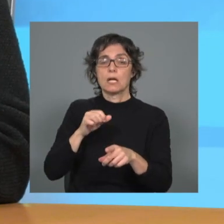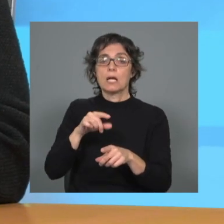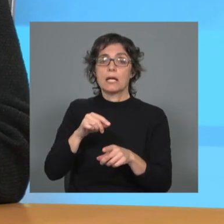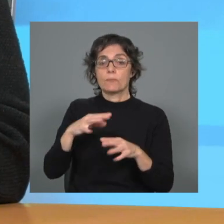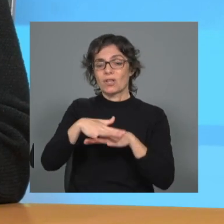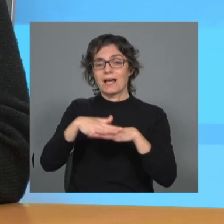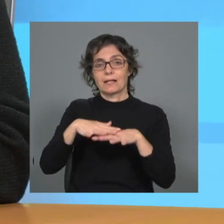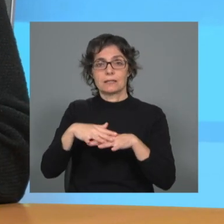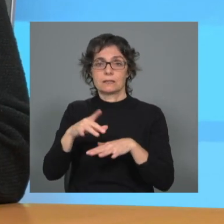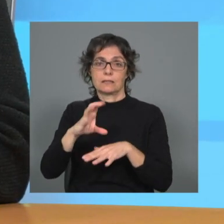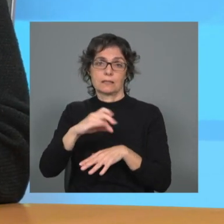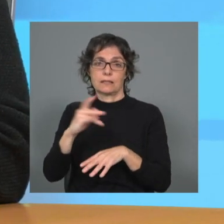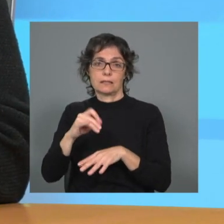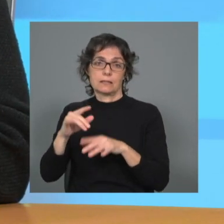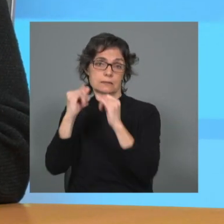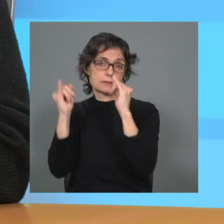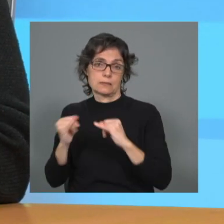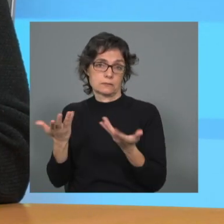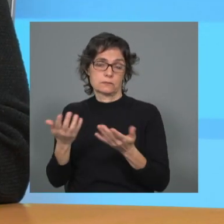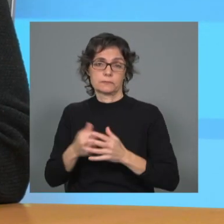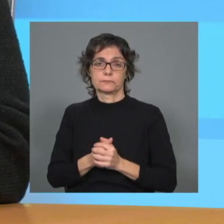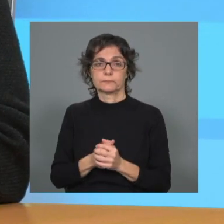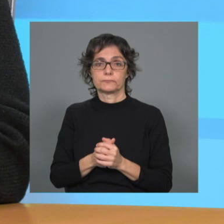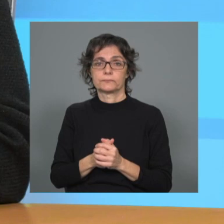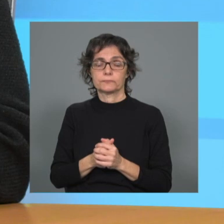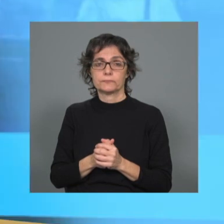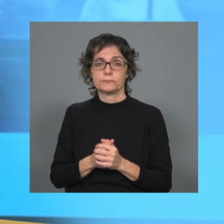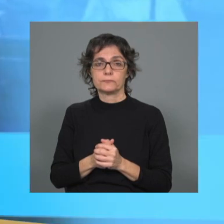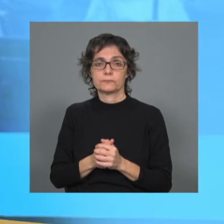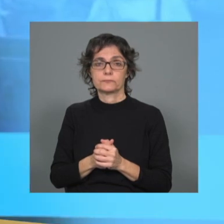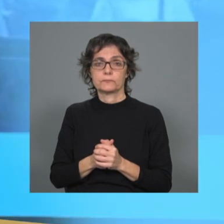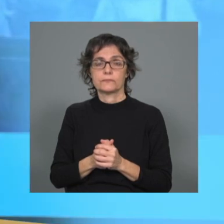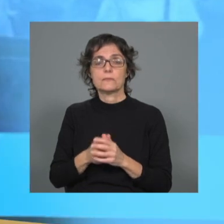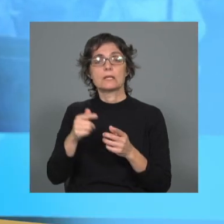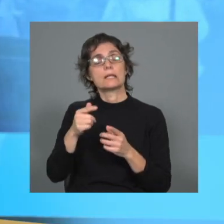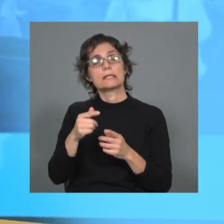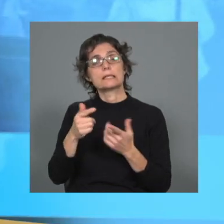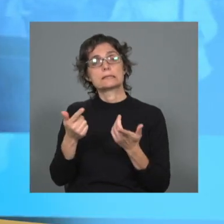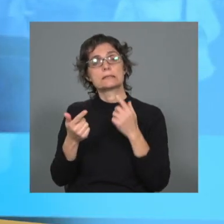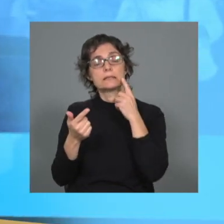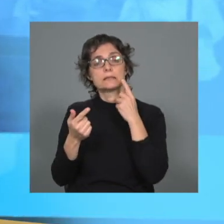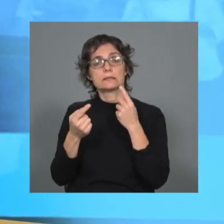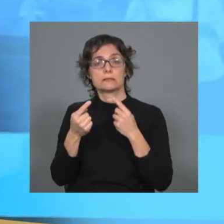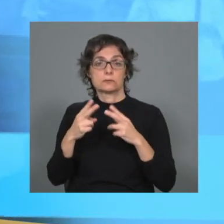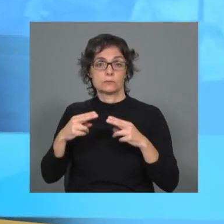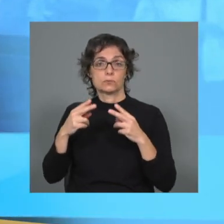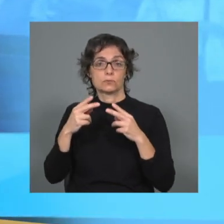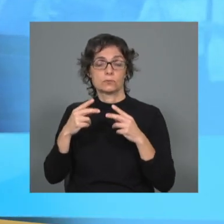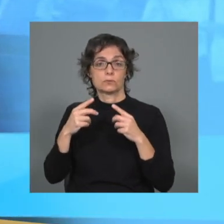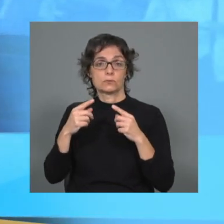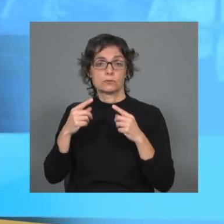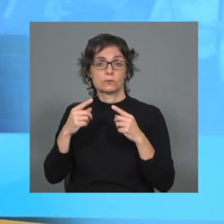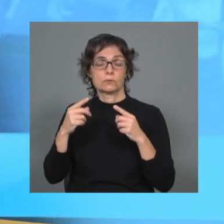neste movimento que é a nossa rede Caritas Internacional. E os relatos que chegam, até precisamente nessa conferência de imprensa, ou